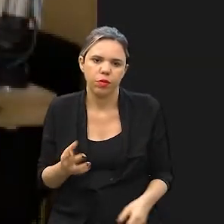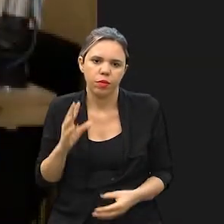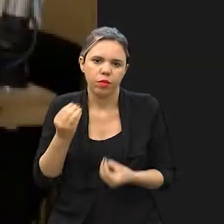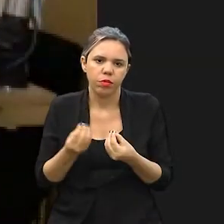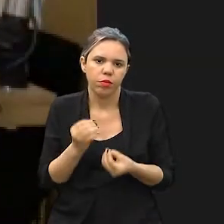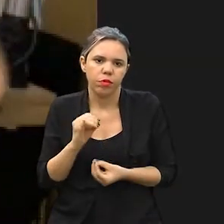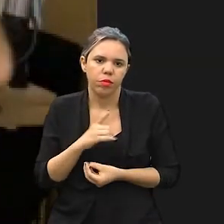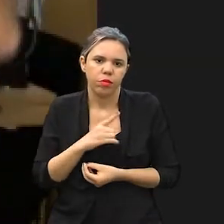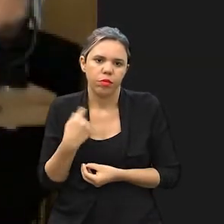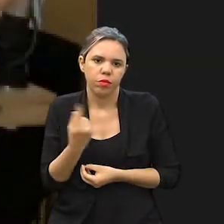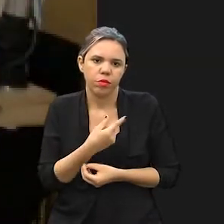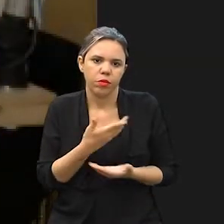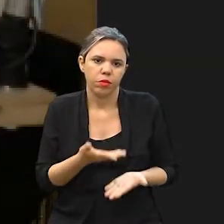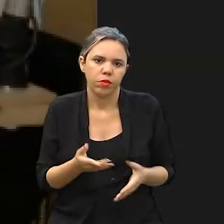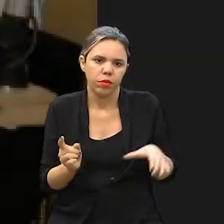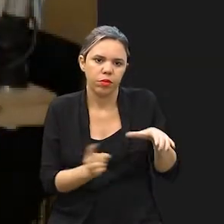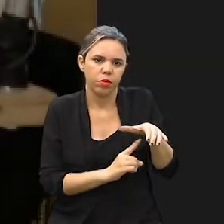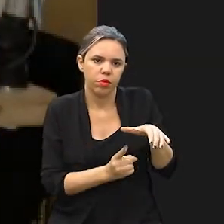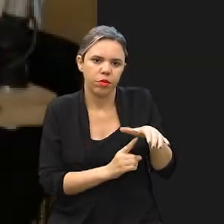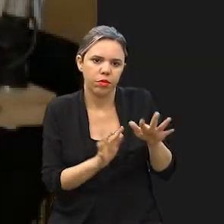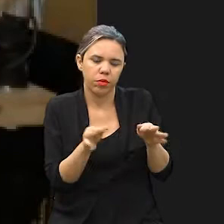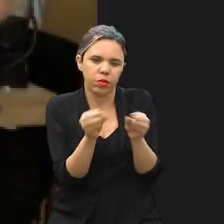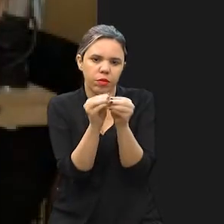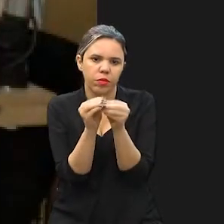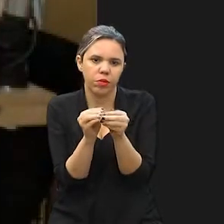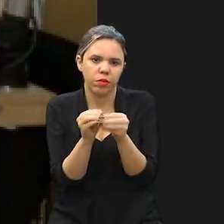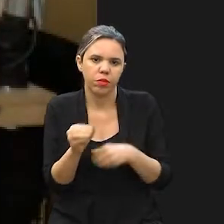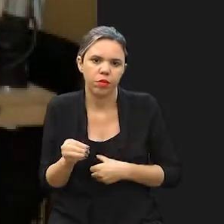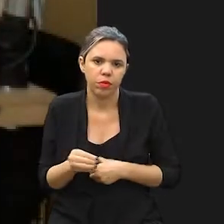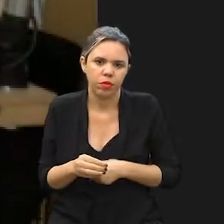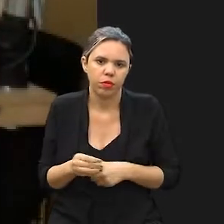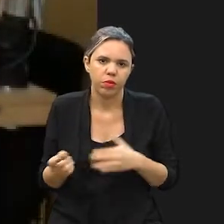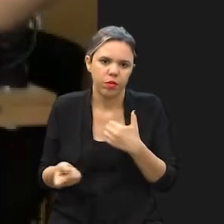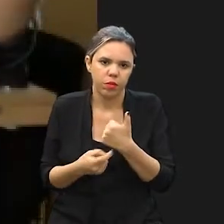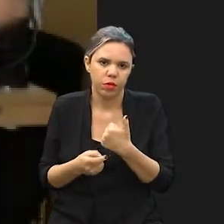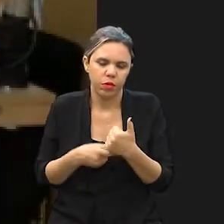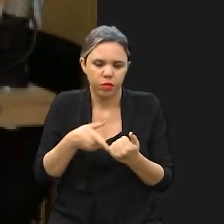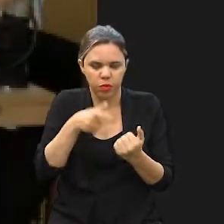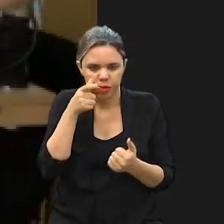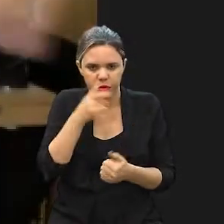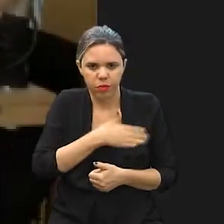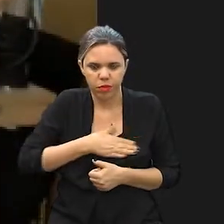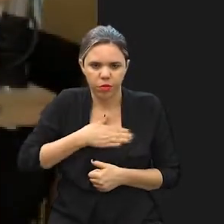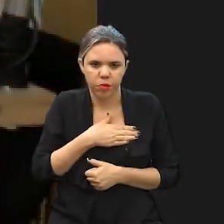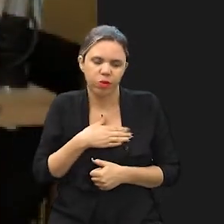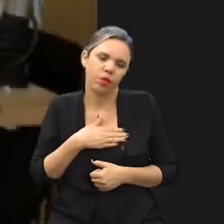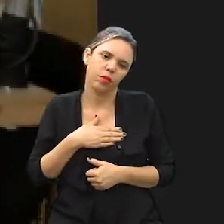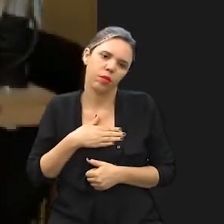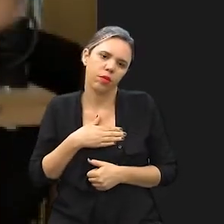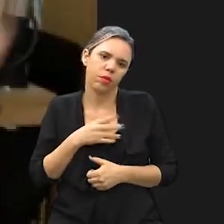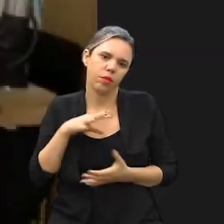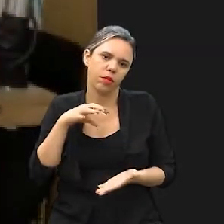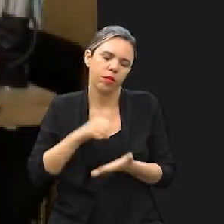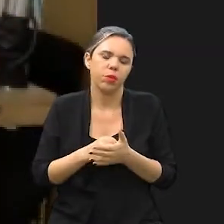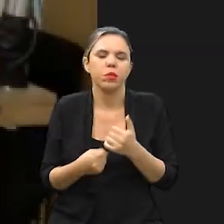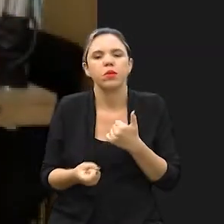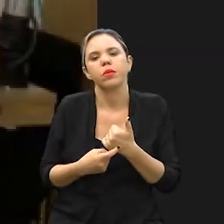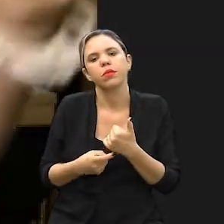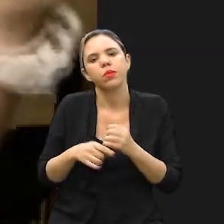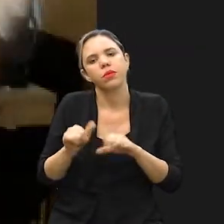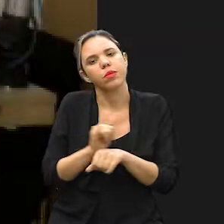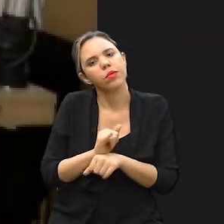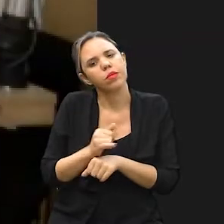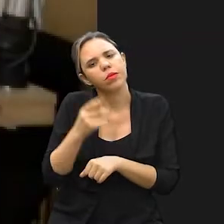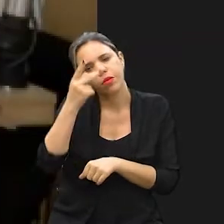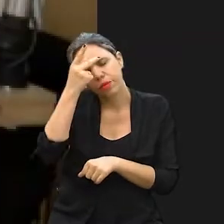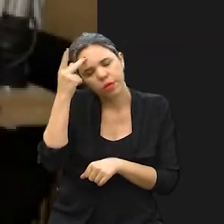entender se o nosso cliente final, né, que é o seguidor, que é o pessoal que assiste, que curte a página, que está lá inscrito no canal, eu tenho que